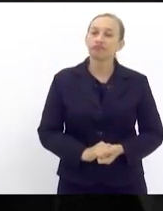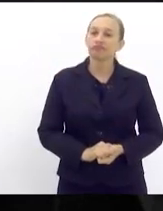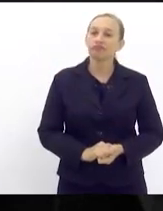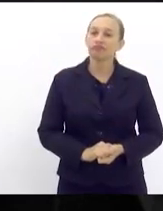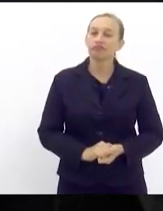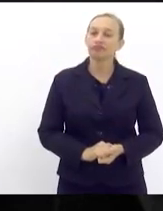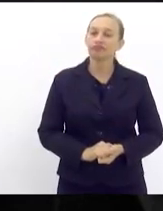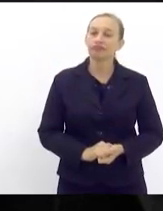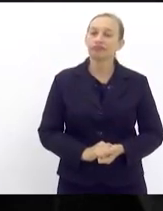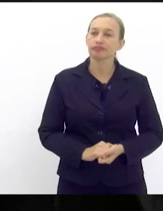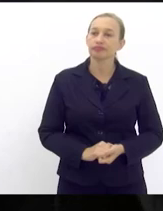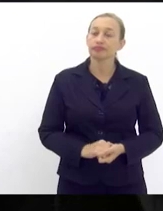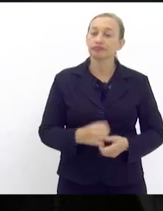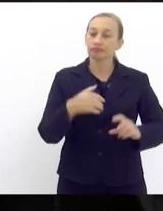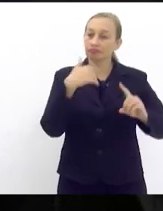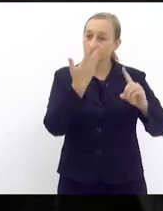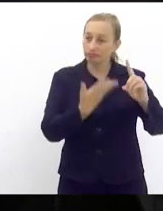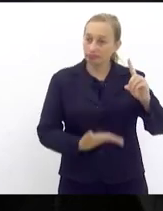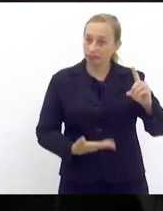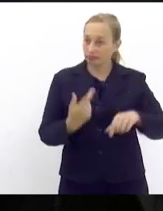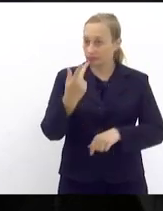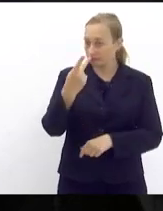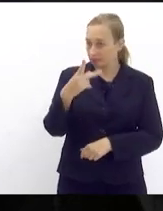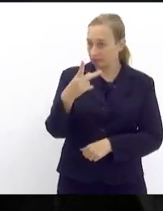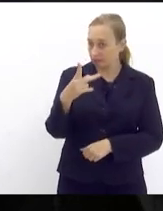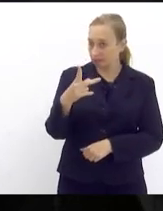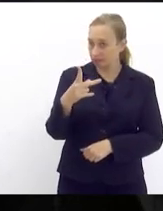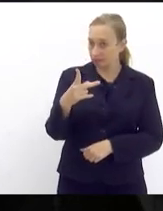essa sua homenagem nos